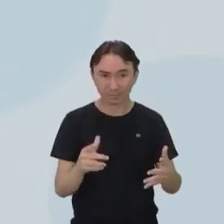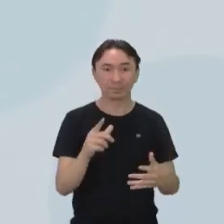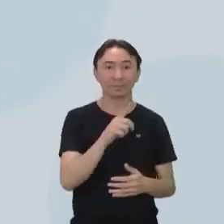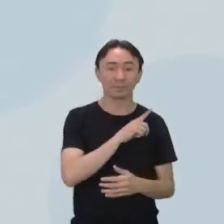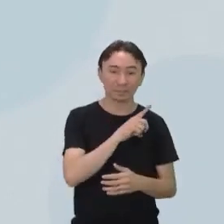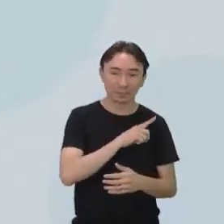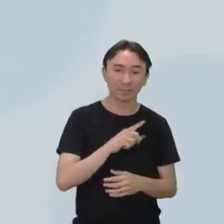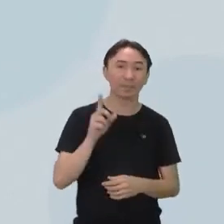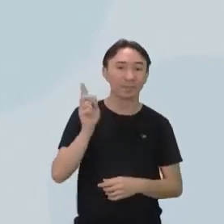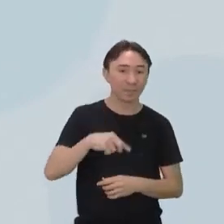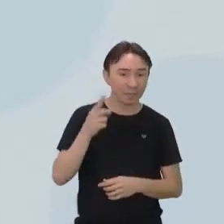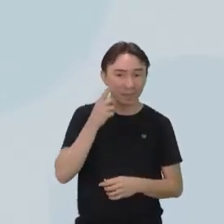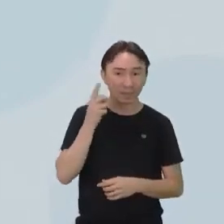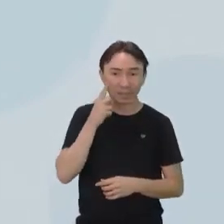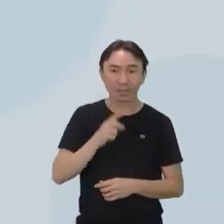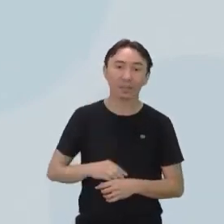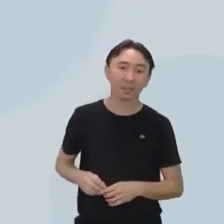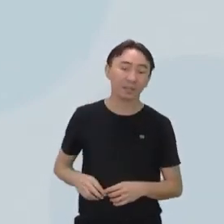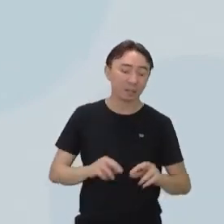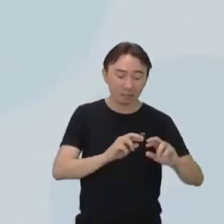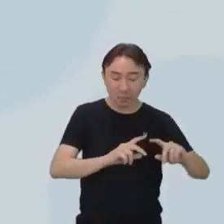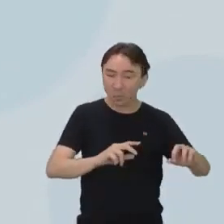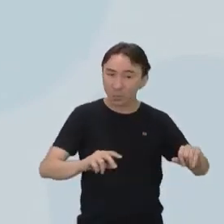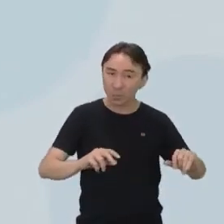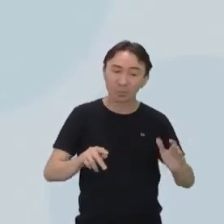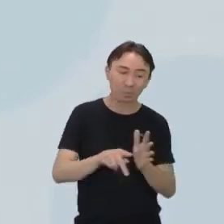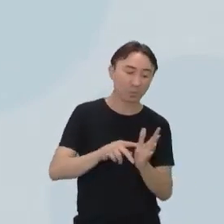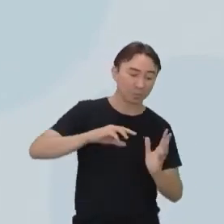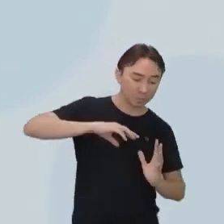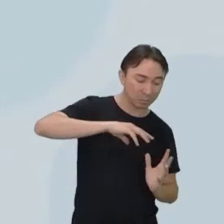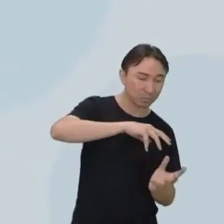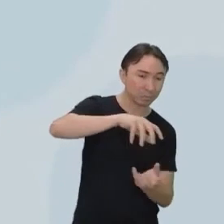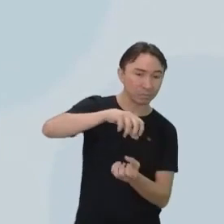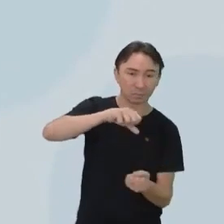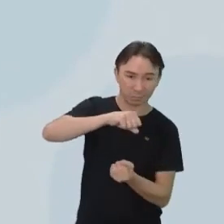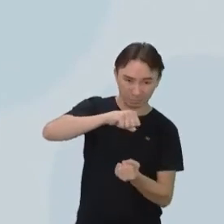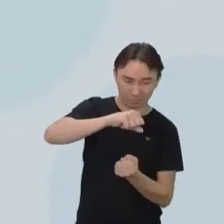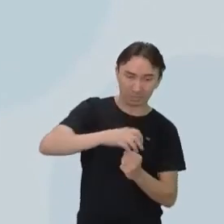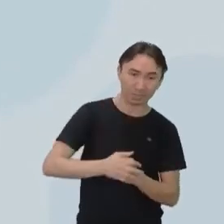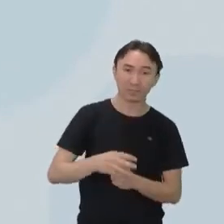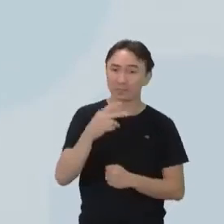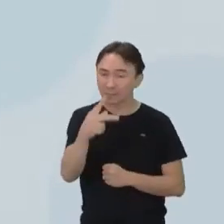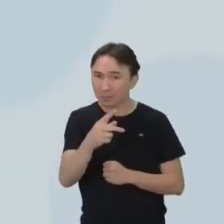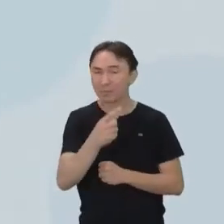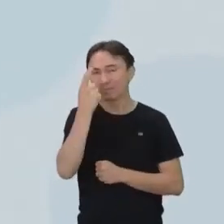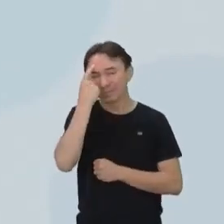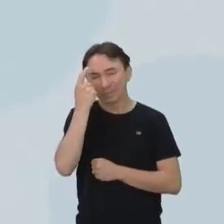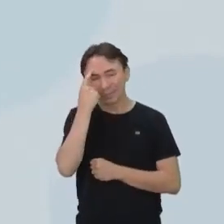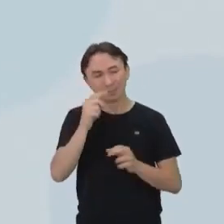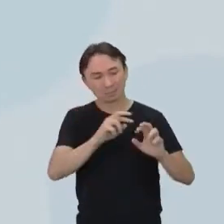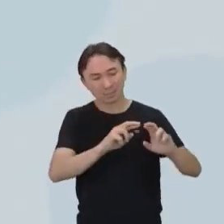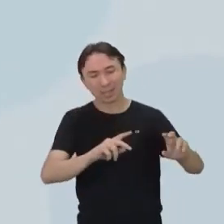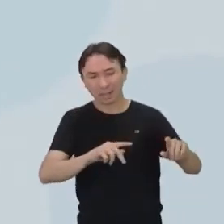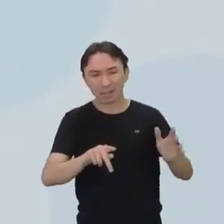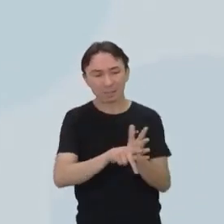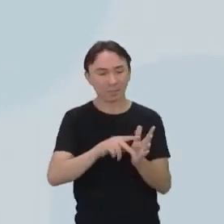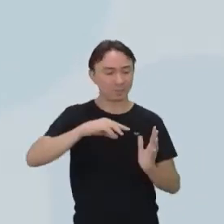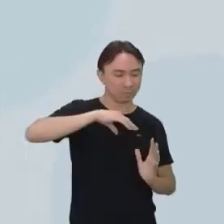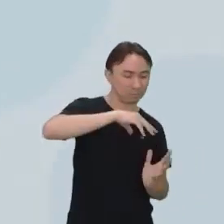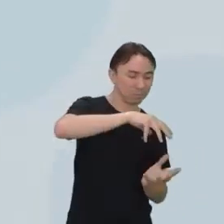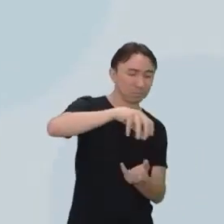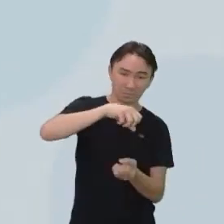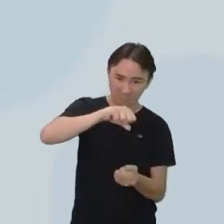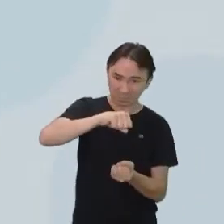abordando recursos e sustentabilidade. Então, a partir de sua ideia sobre recursos e sustentabilidade, sinalize